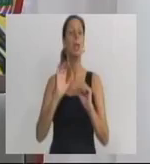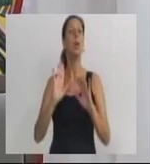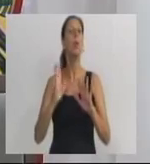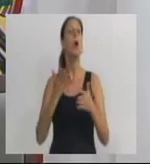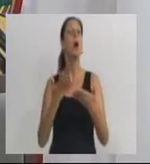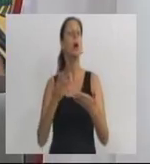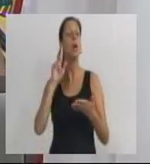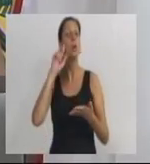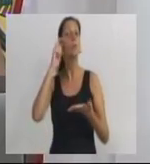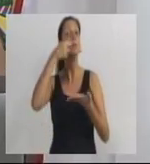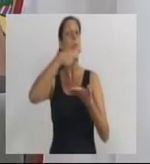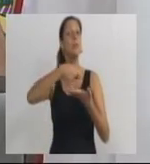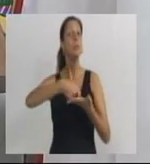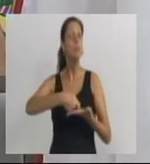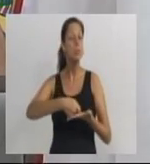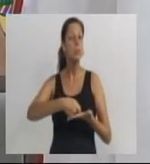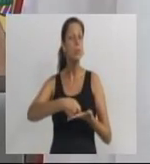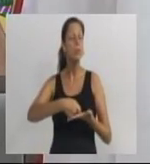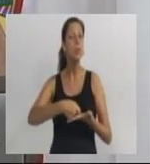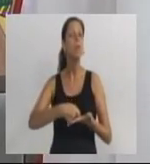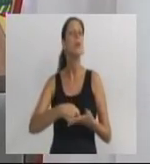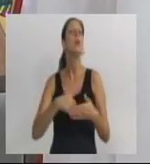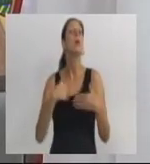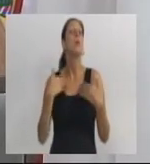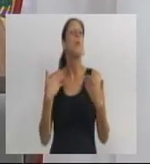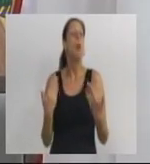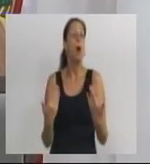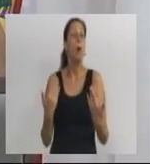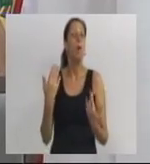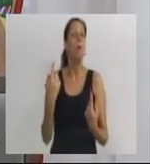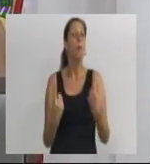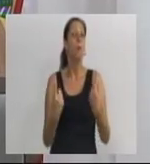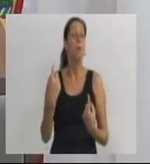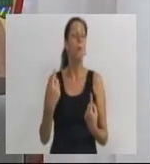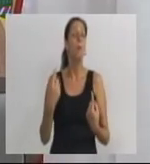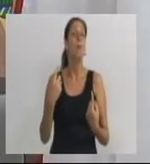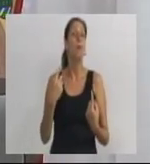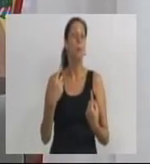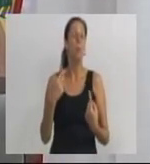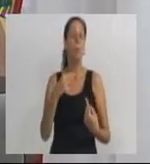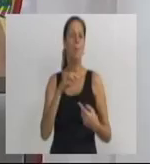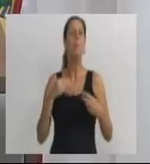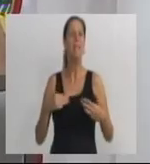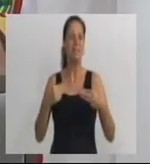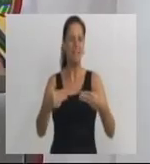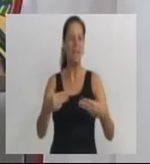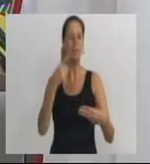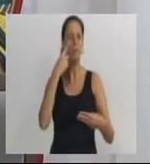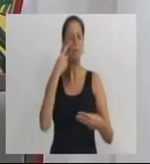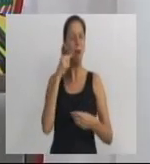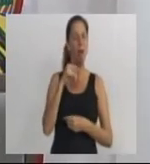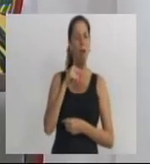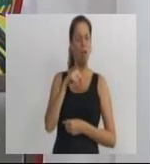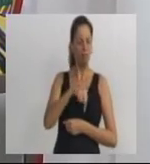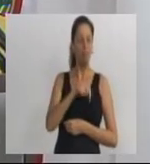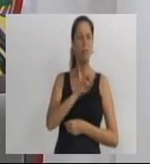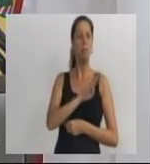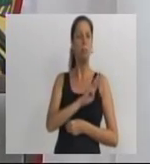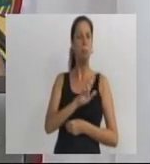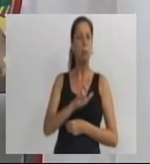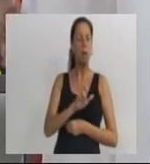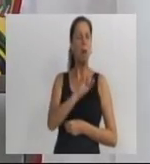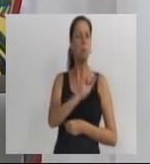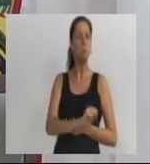uma creche para o Nordeste ou para o Sul, claro que vai para o Nordeste, porque lá não tem arrecadação, lá a situação financeira é mais precária do que